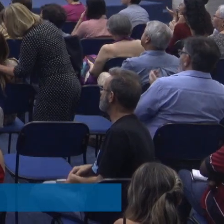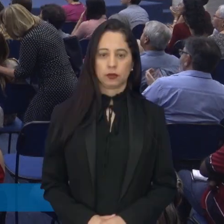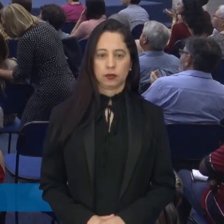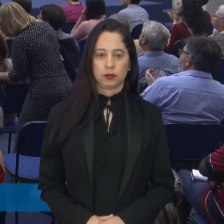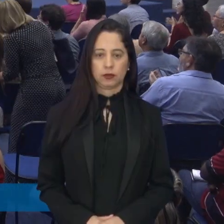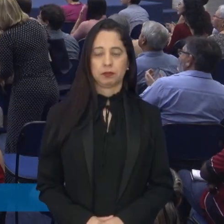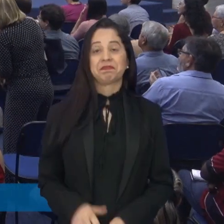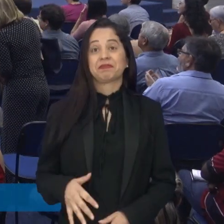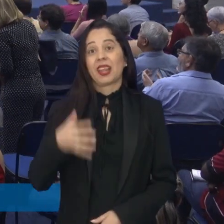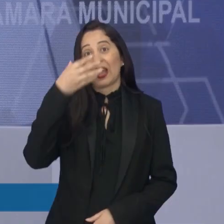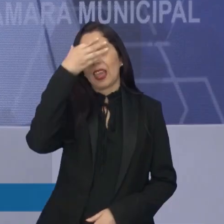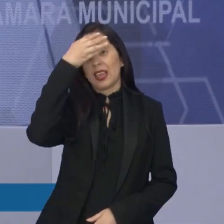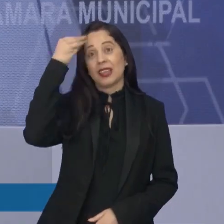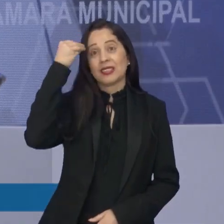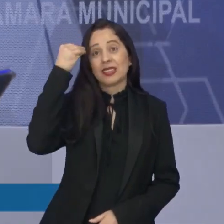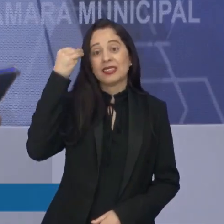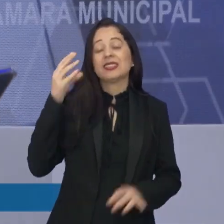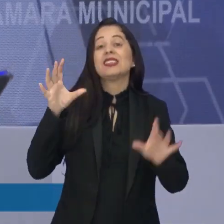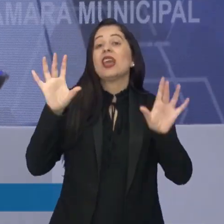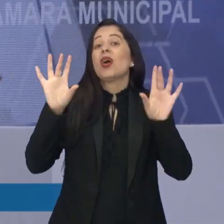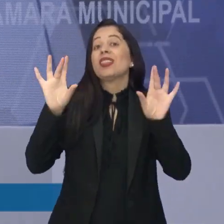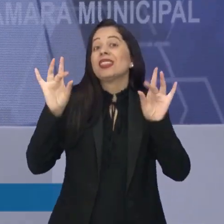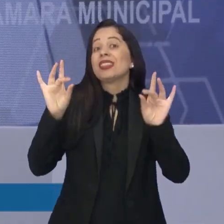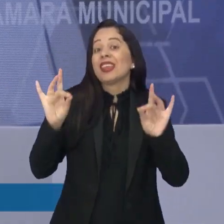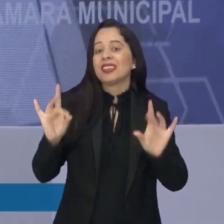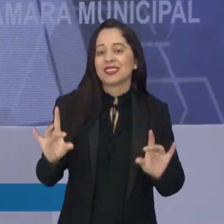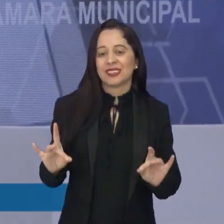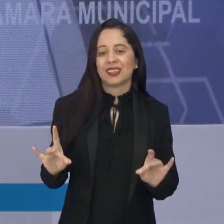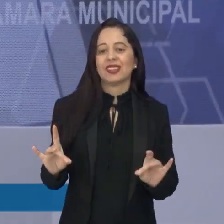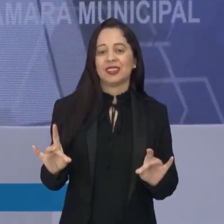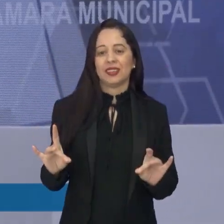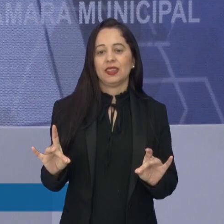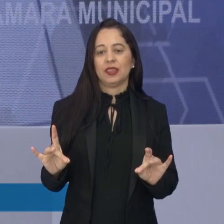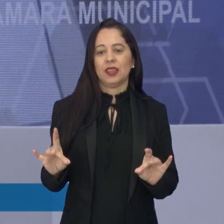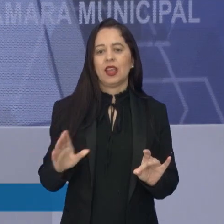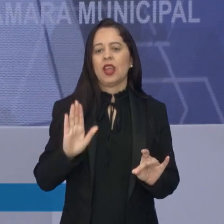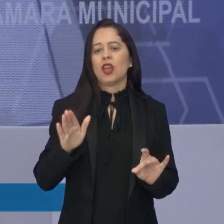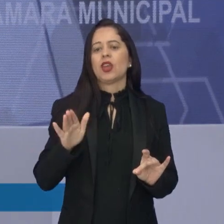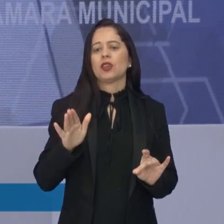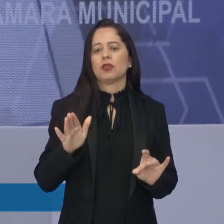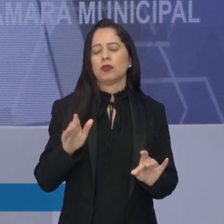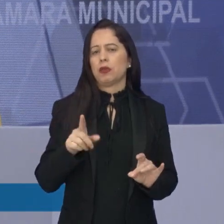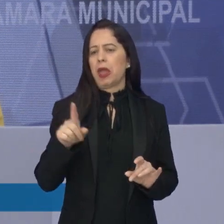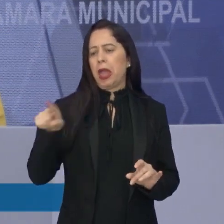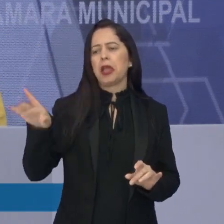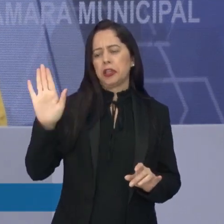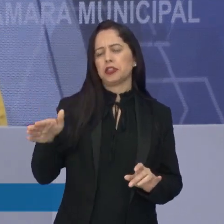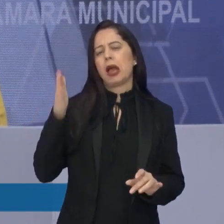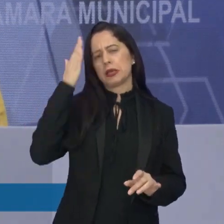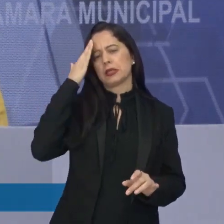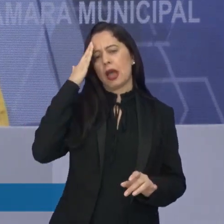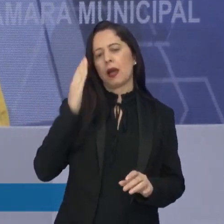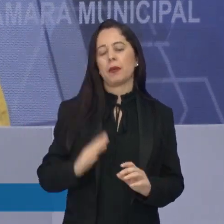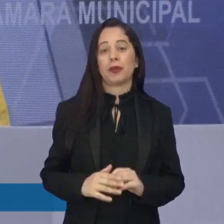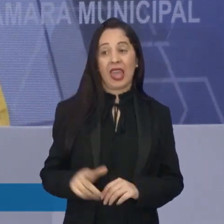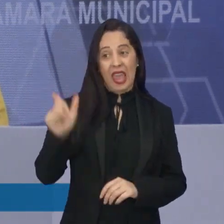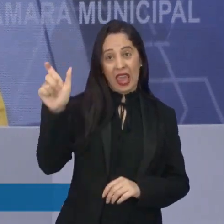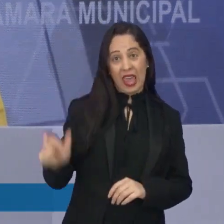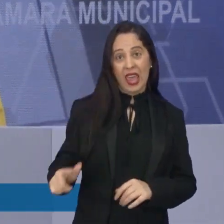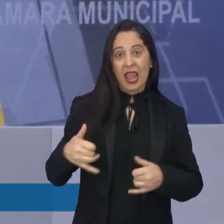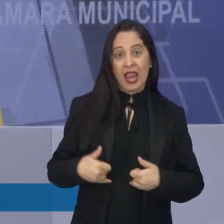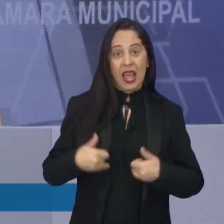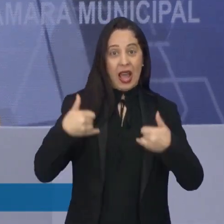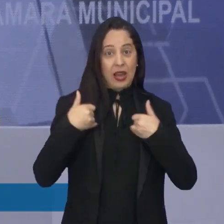Estava esquecendo um pequeno detalhe, que ele já ouviu, mas vocês não. Quando ele fez aniversário